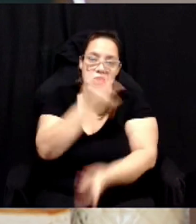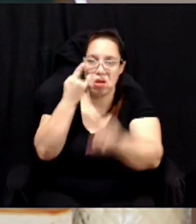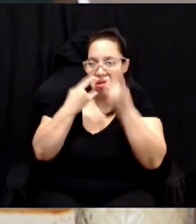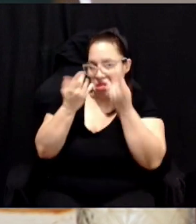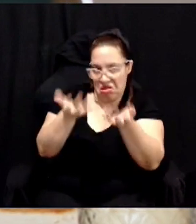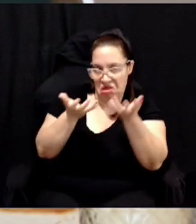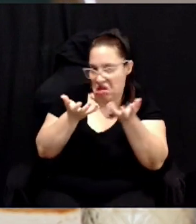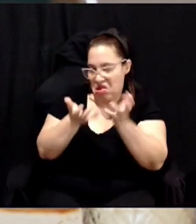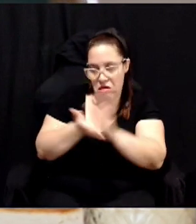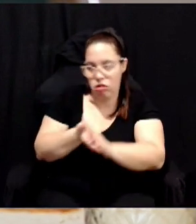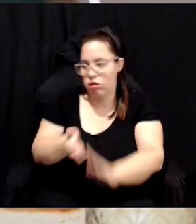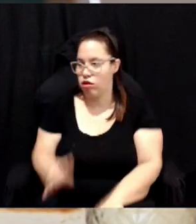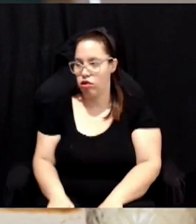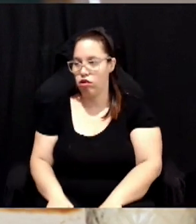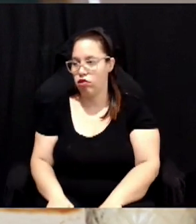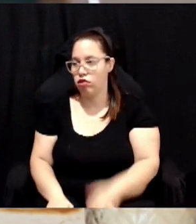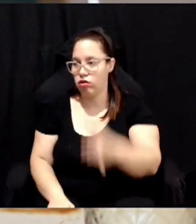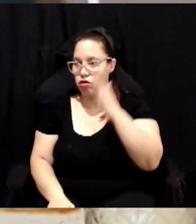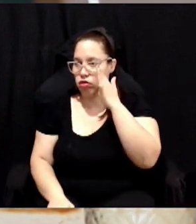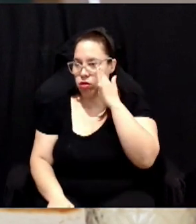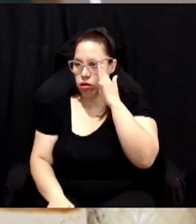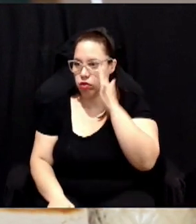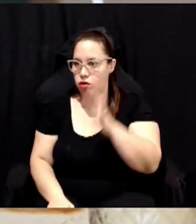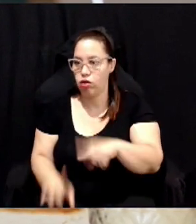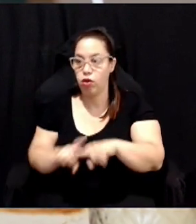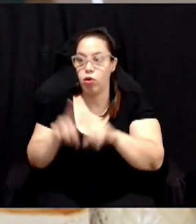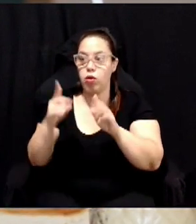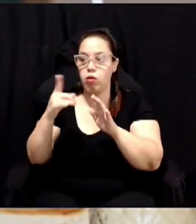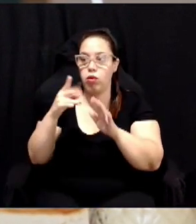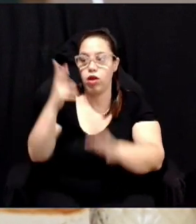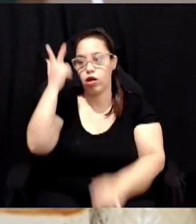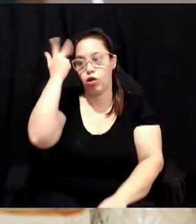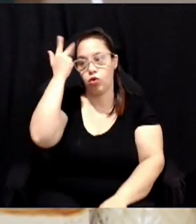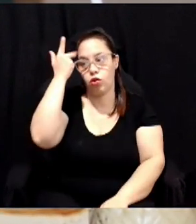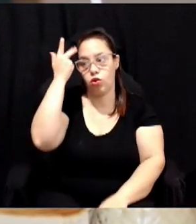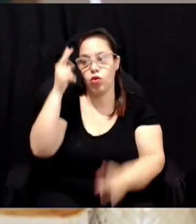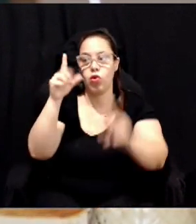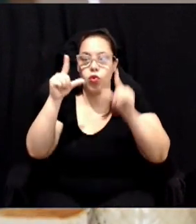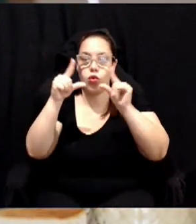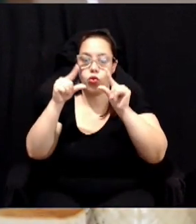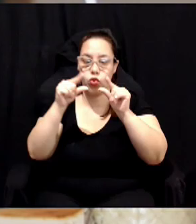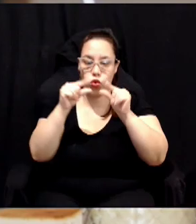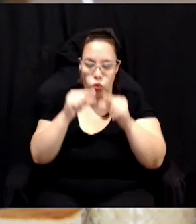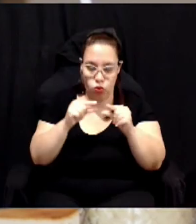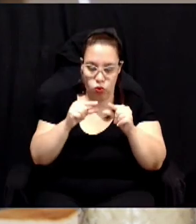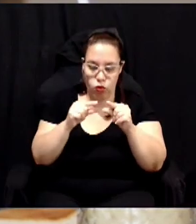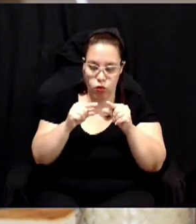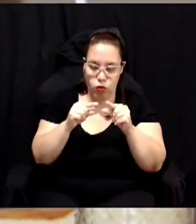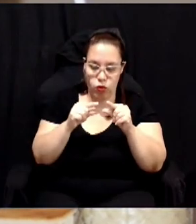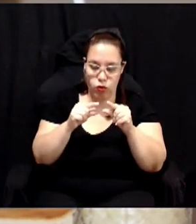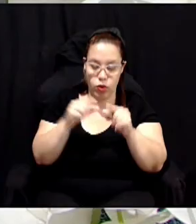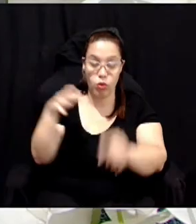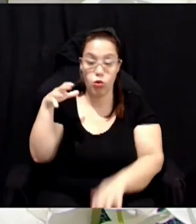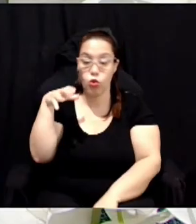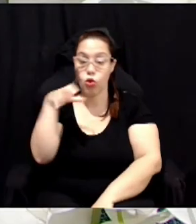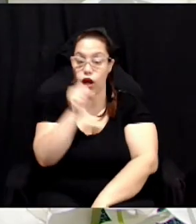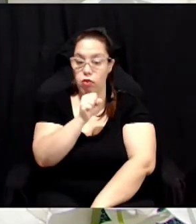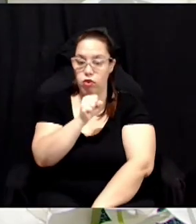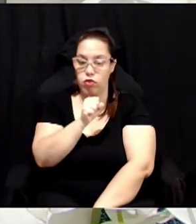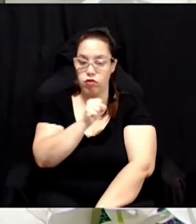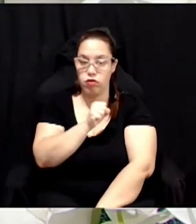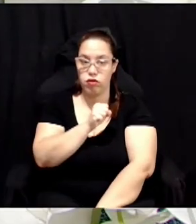claro. Sempre mas o padrão, sim, o padrão tem uma diminuição, são muito rápidos, né? Parece que eles querem